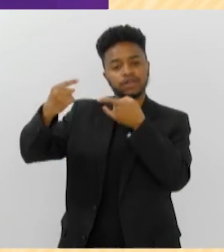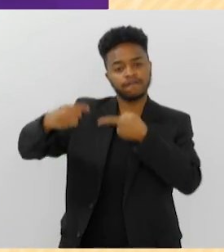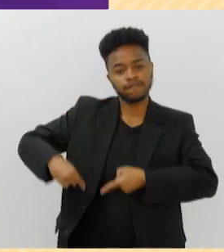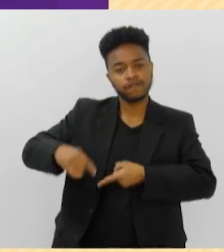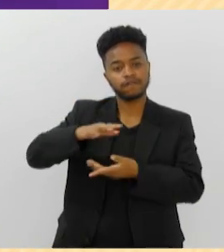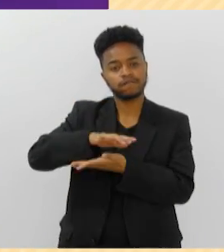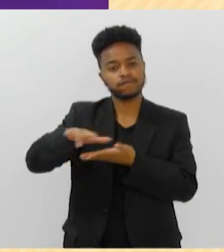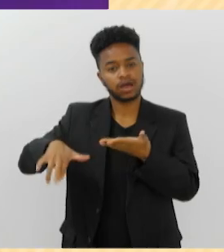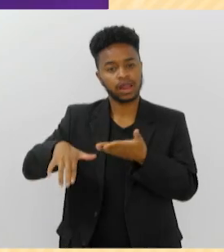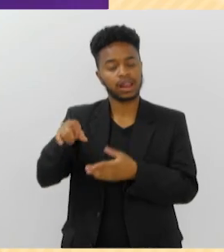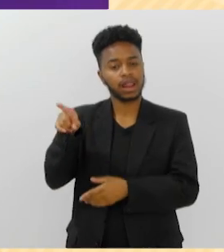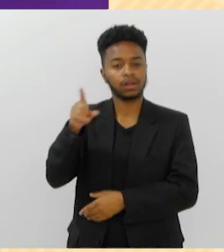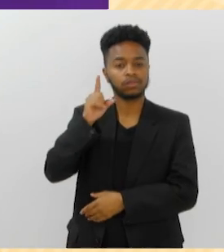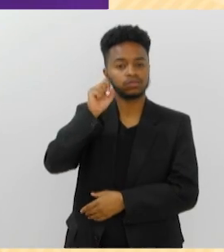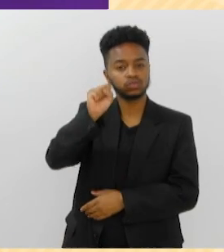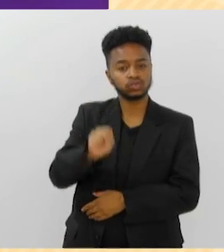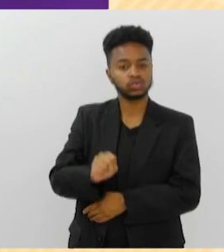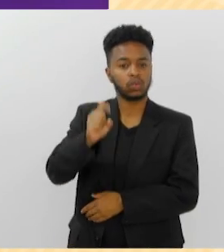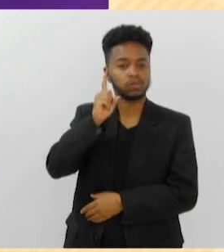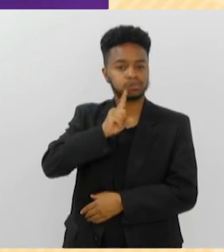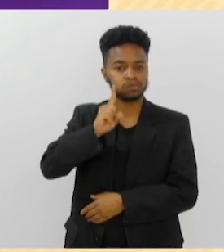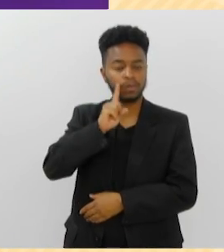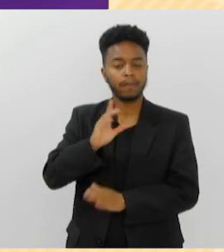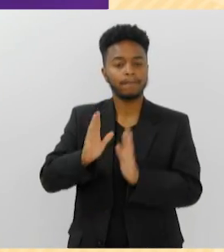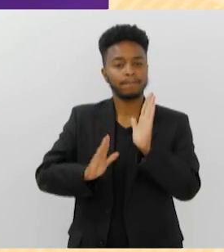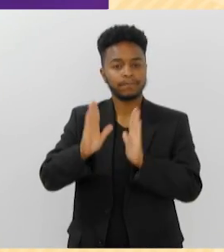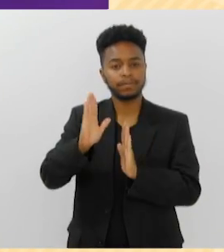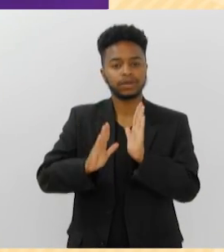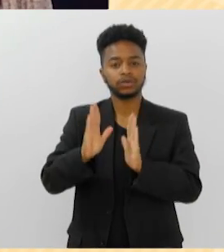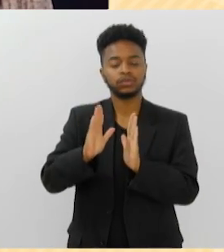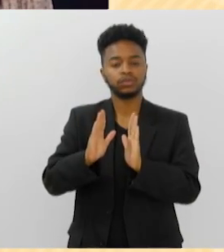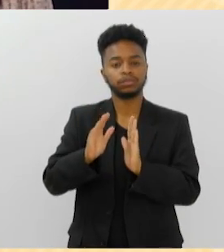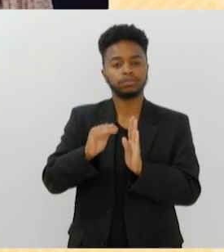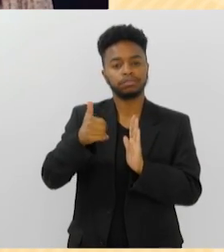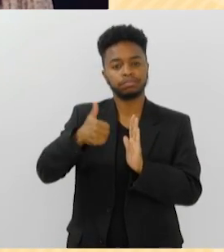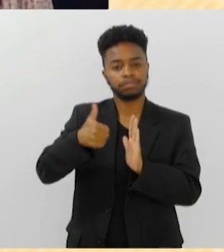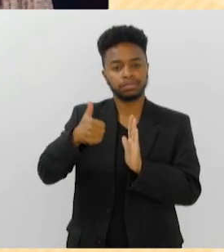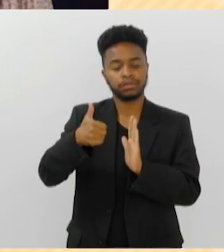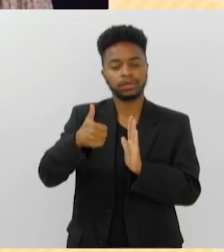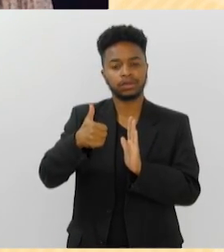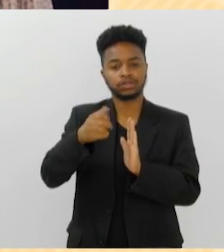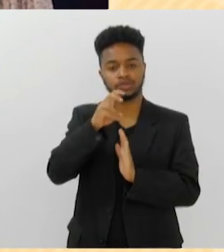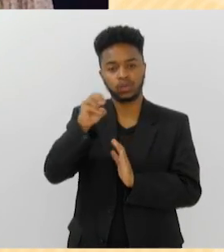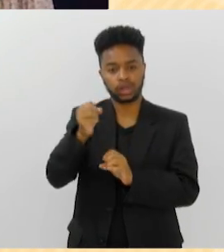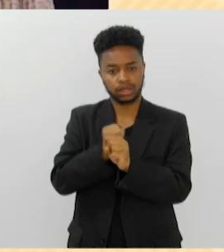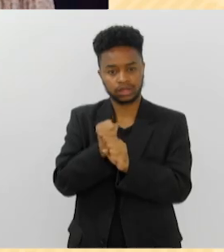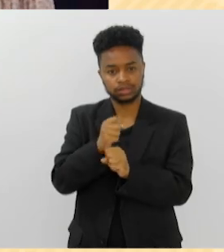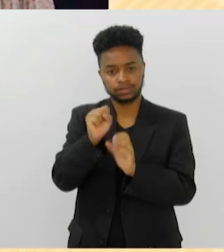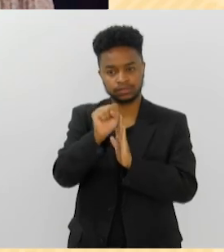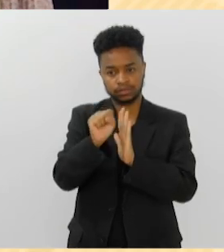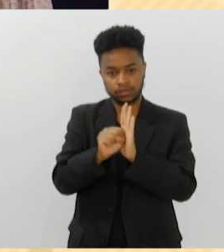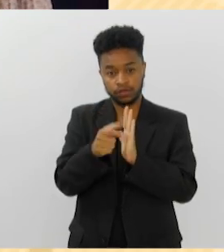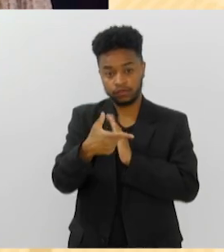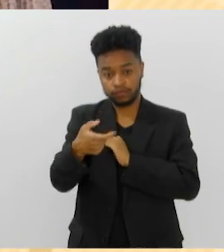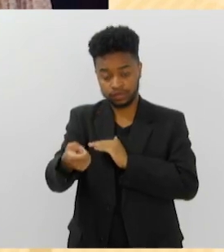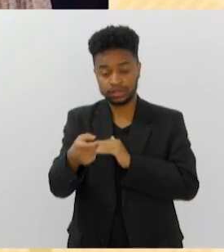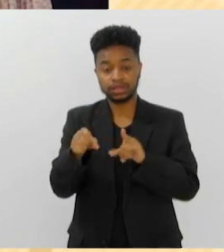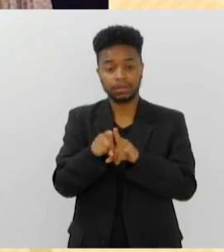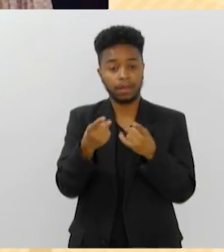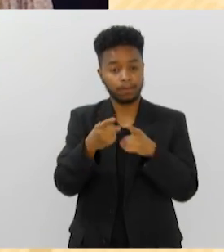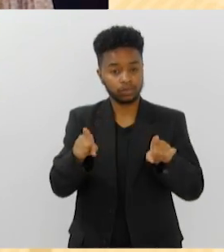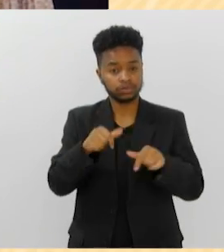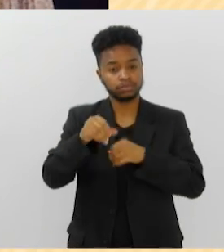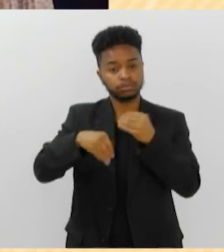no sul dos Estados Unidos durante a primeira metade do século XX. E também pela trilha sonora que mistura gospel,